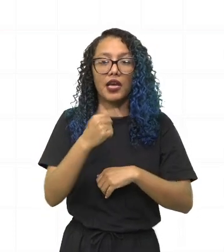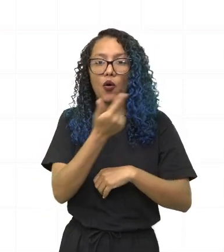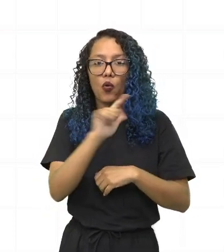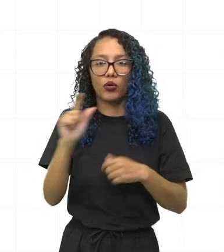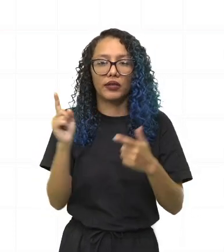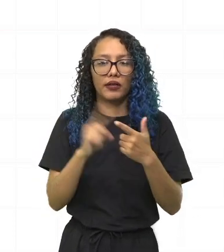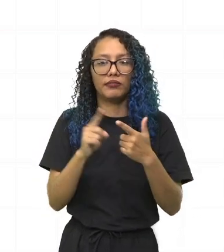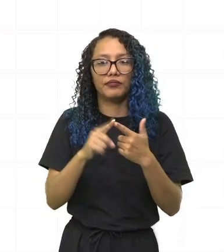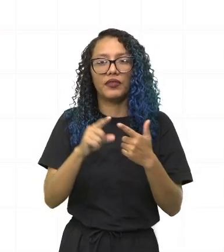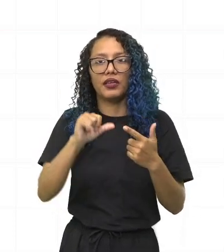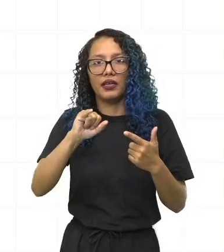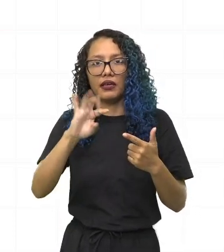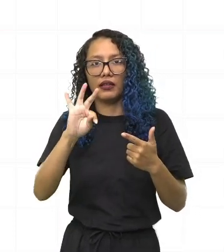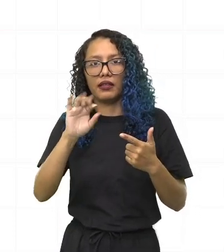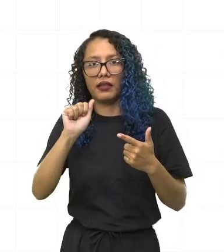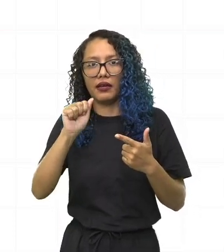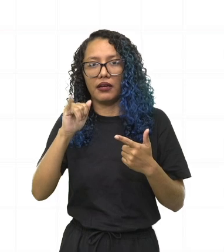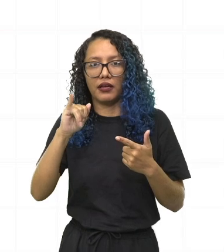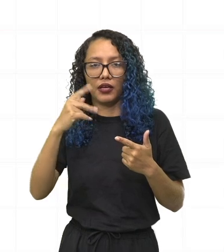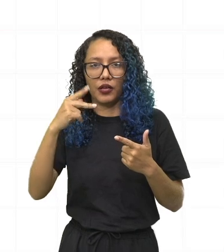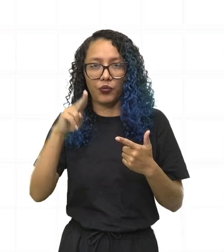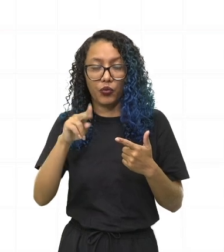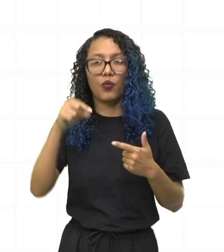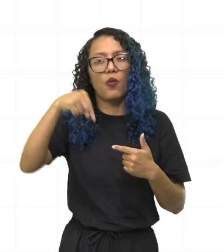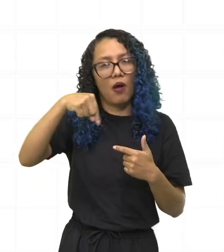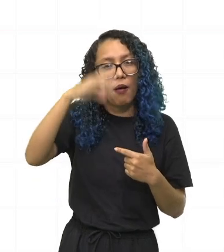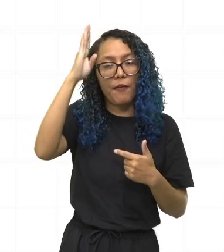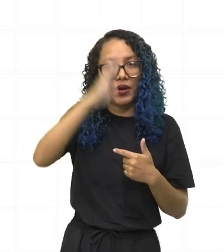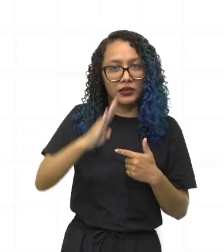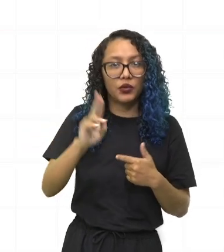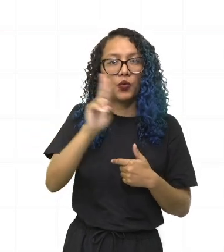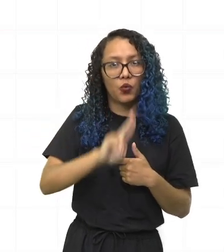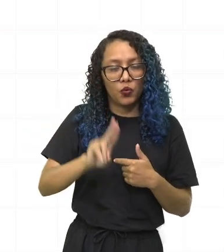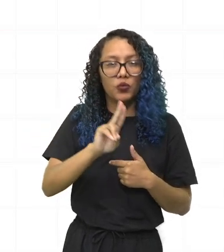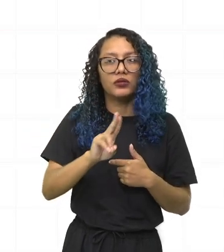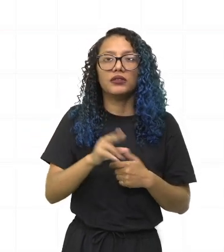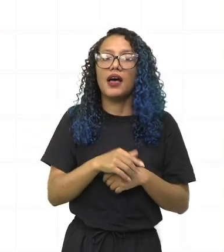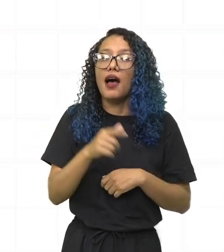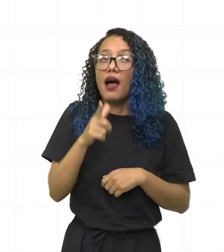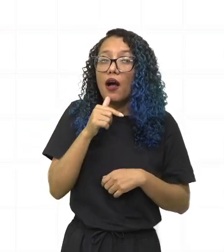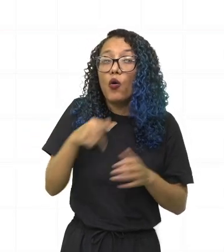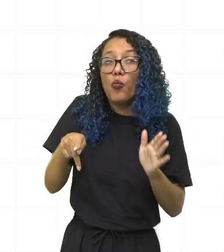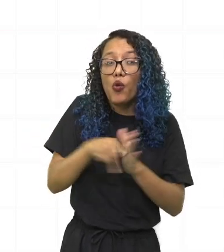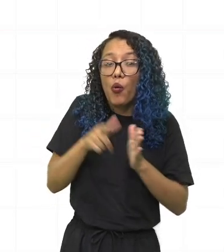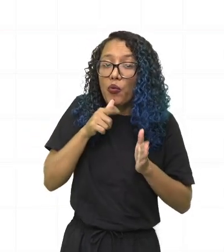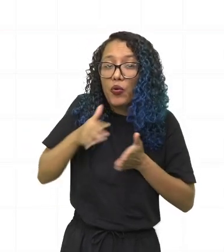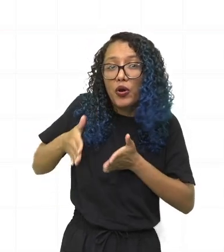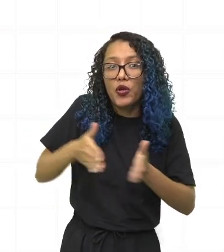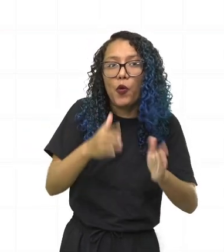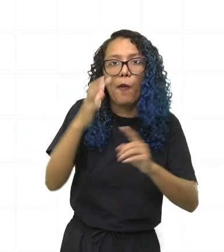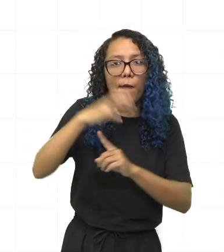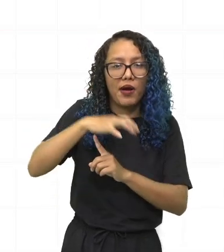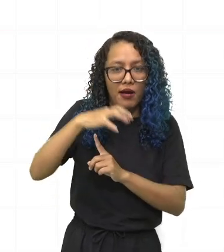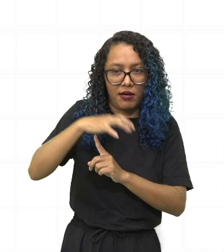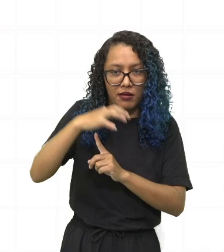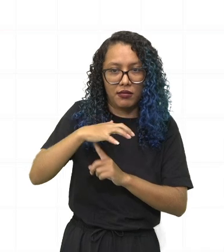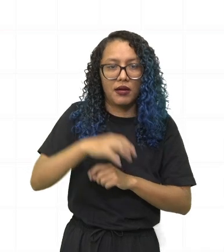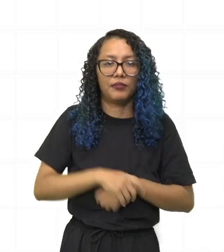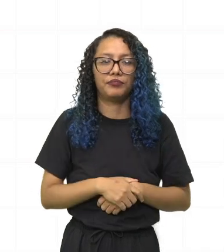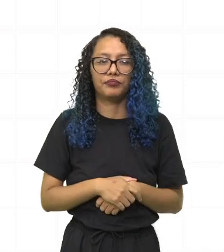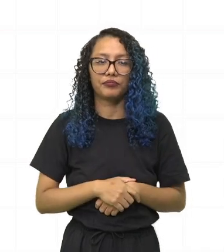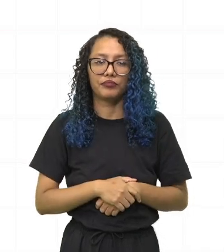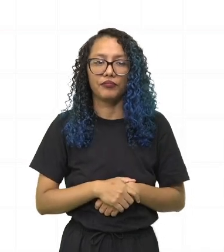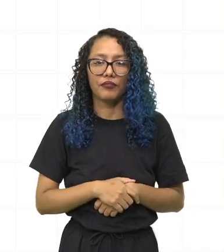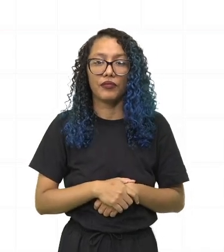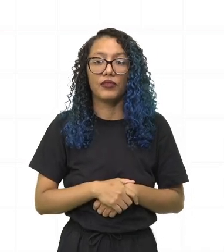de Itaipu, aqui no Brasil, né, que utiliza as águas lá do rio Paraná. Ela é uma usina binacional, né, porque ela está